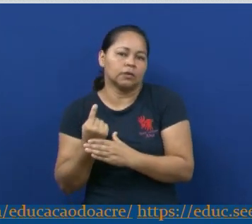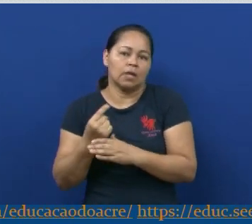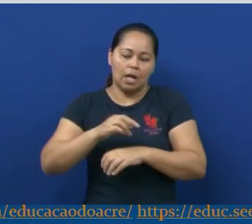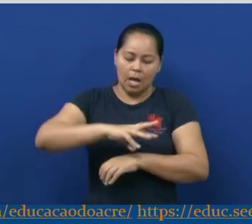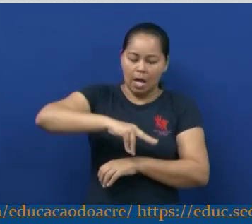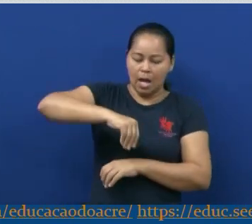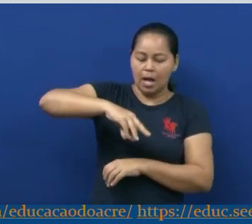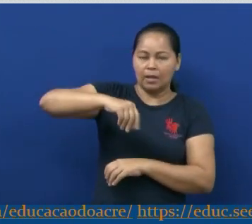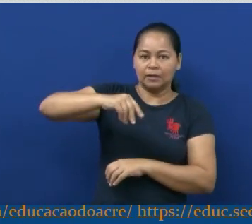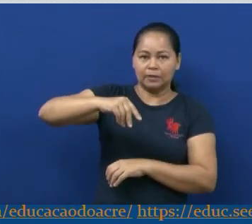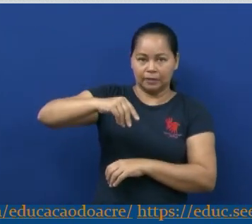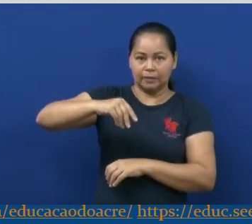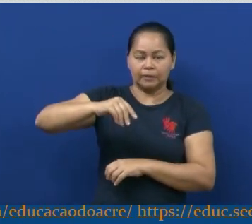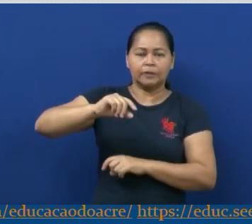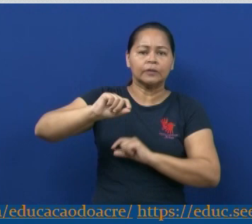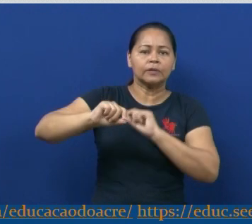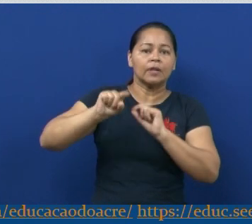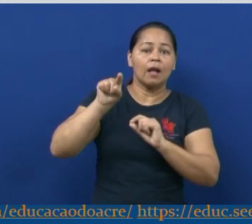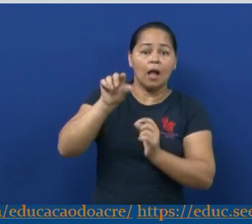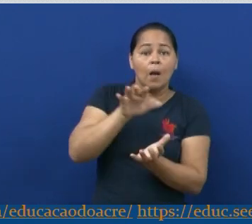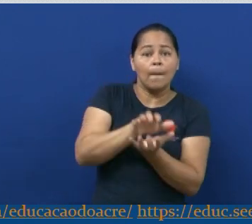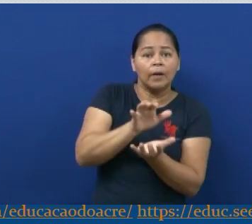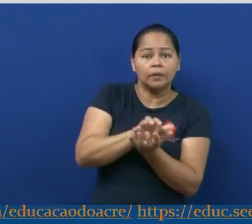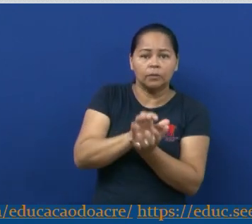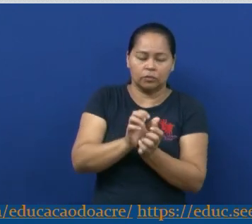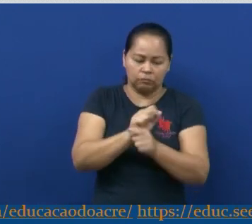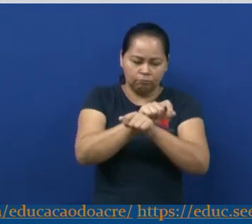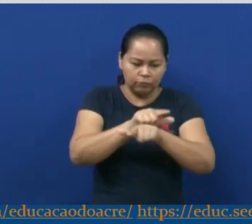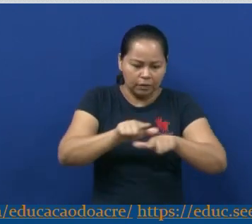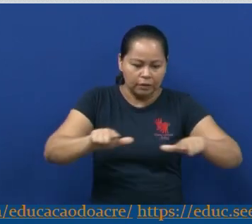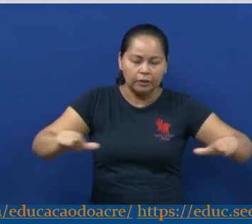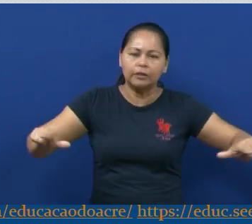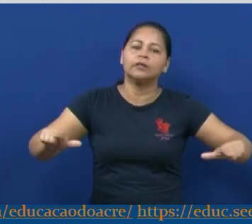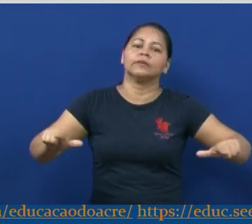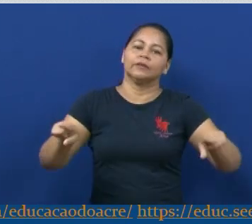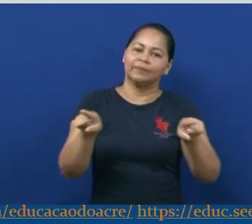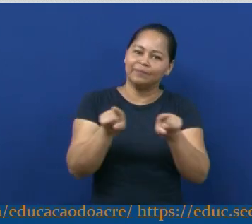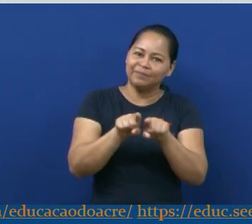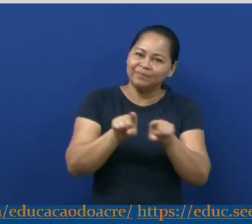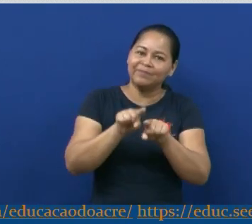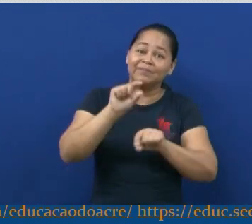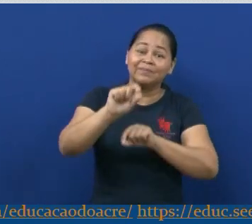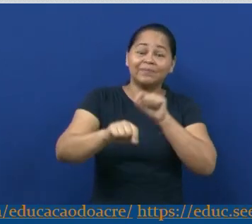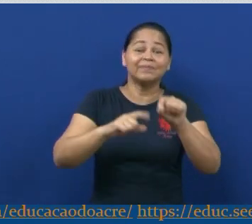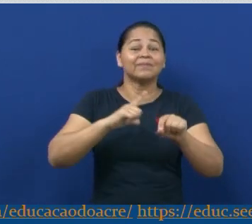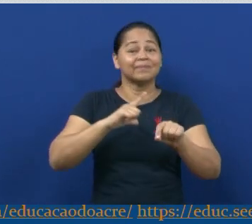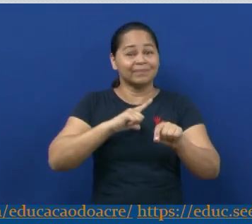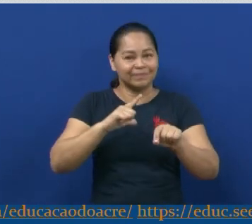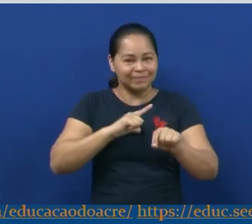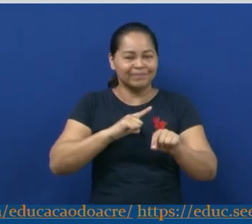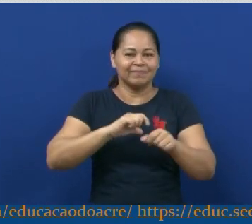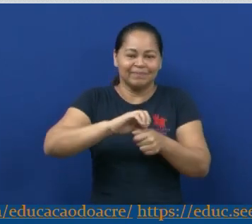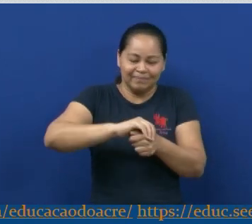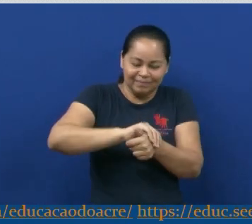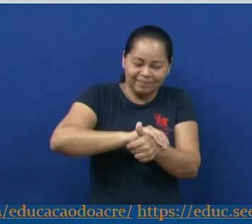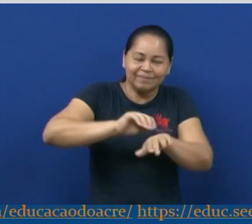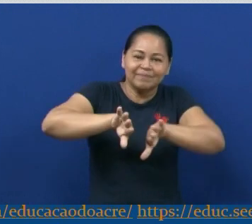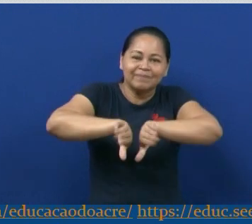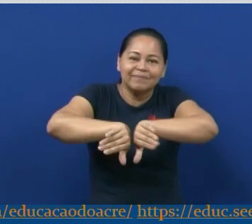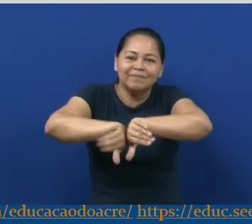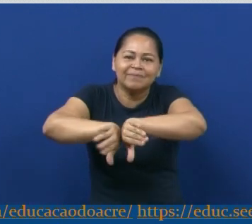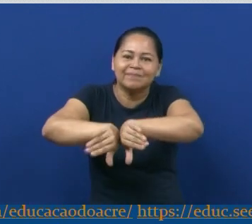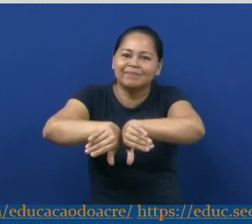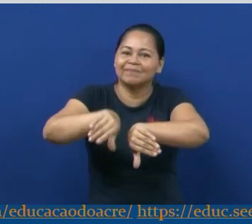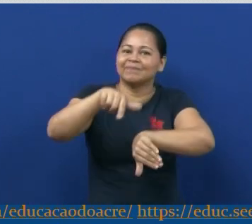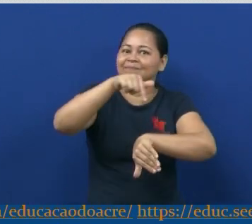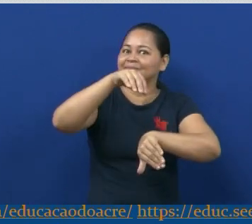Pernambuco ficaram vazias e, consequentemente, contribuíram para o nascimento de 70 novas tartarugas.